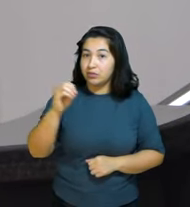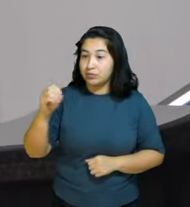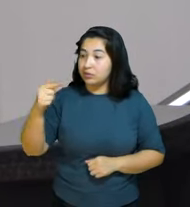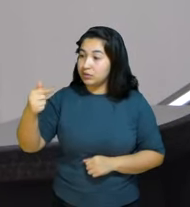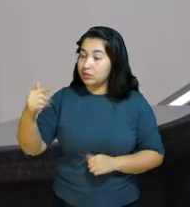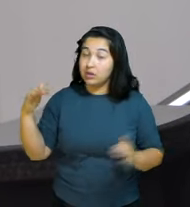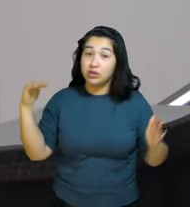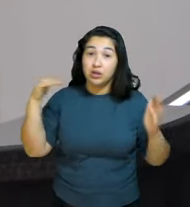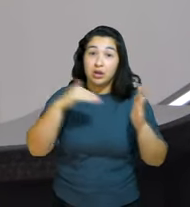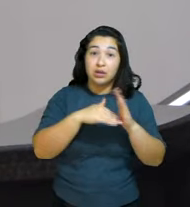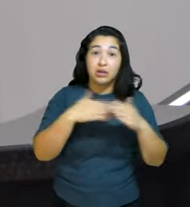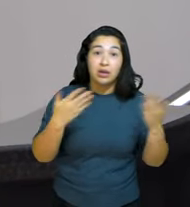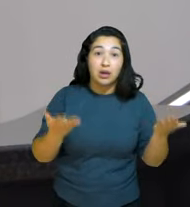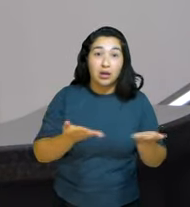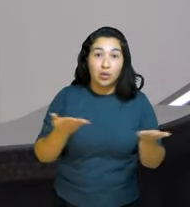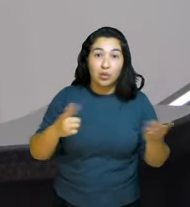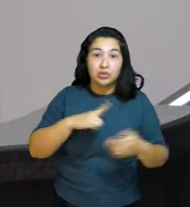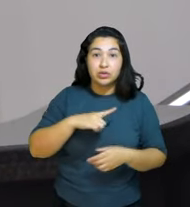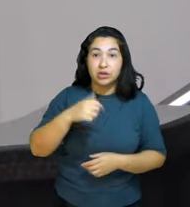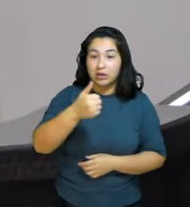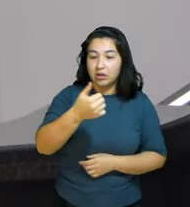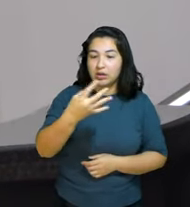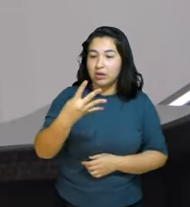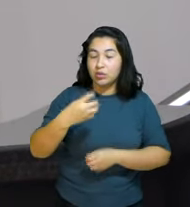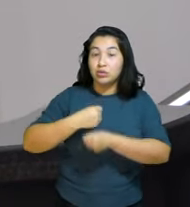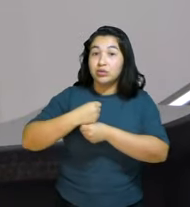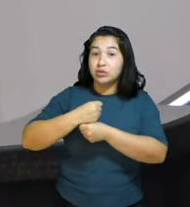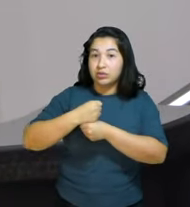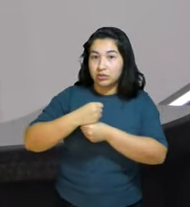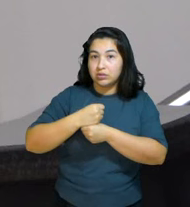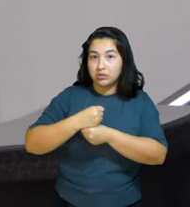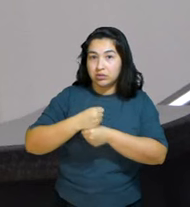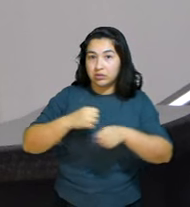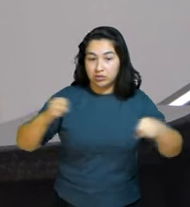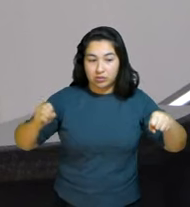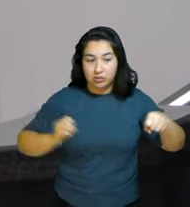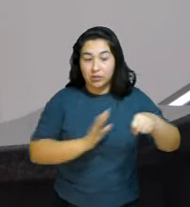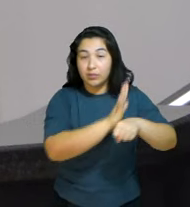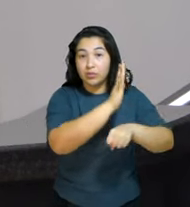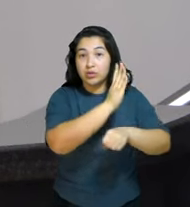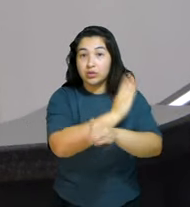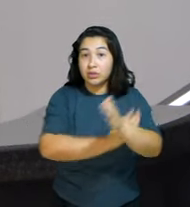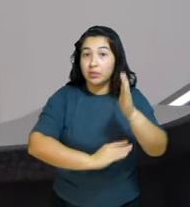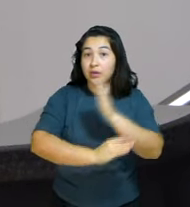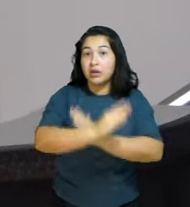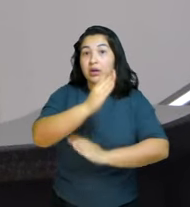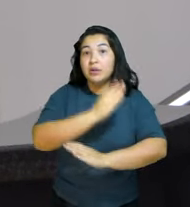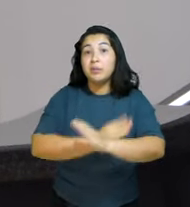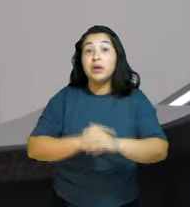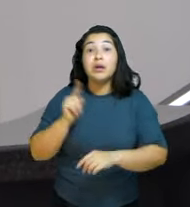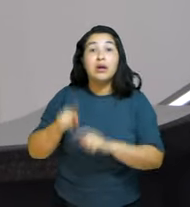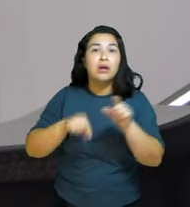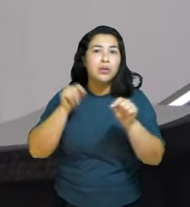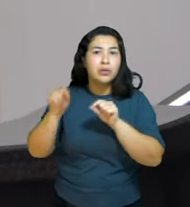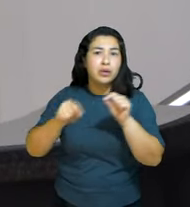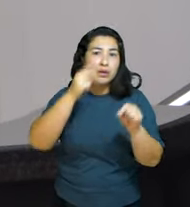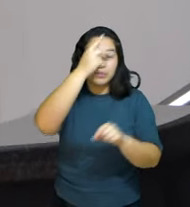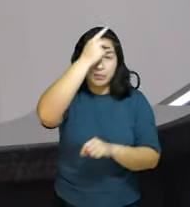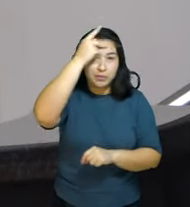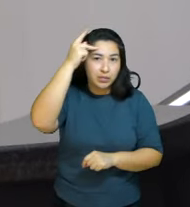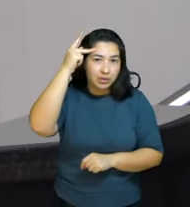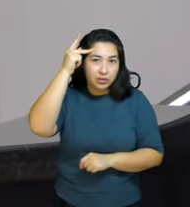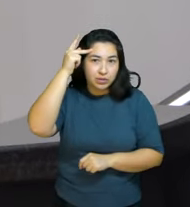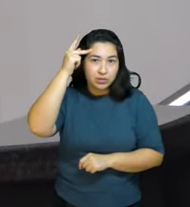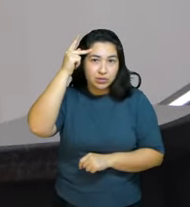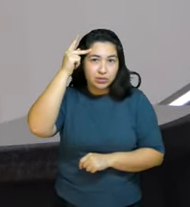cá, a gente já vem com 14 anos com a modalidade. Para quem não conhece a bocha paralímpica, é uma modalidade para pessoas com mais